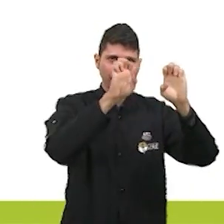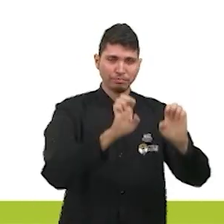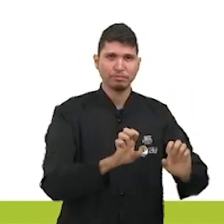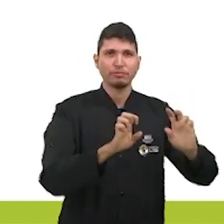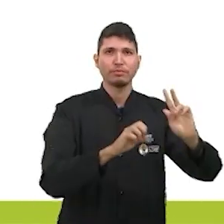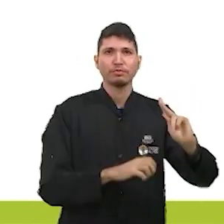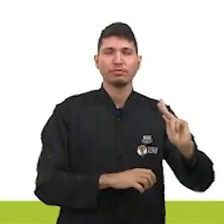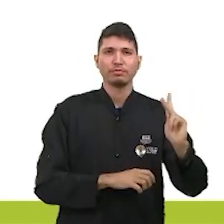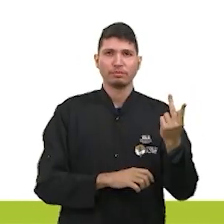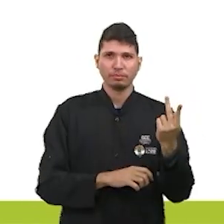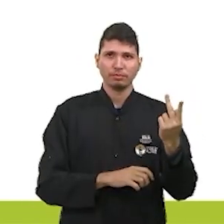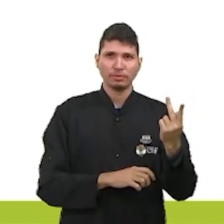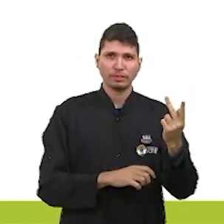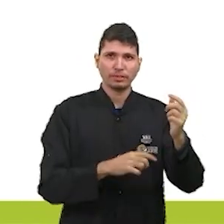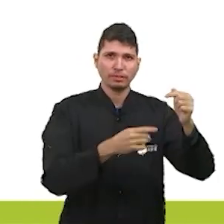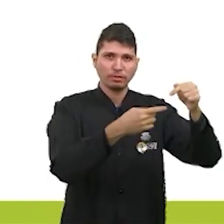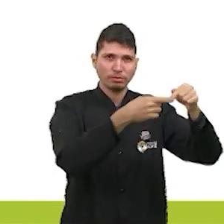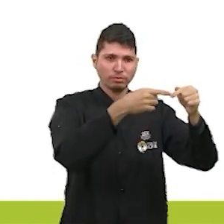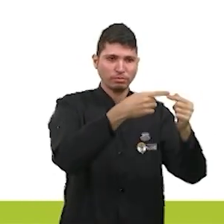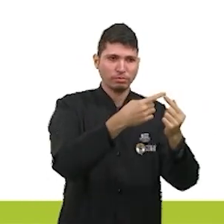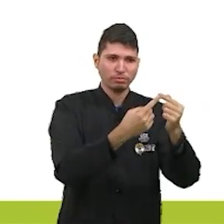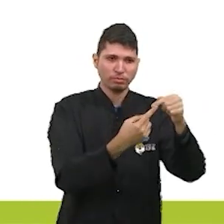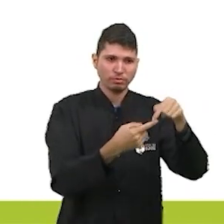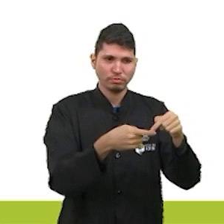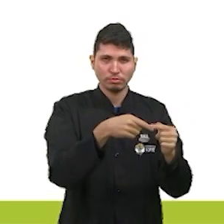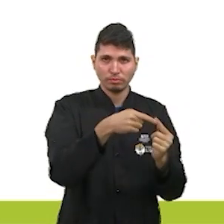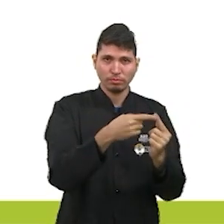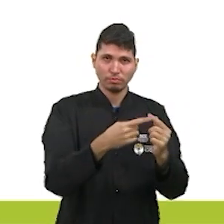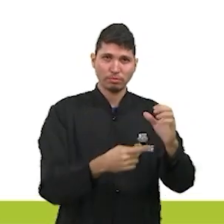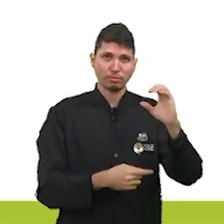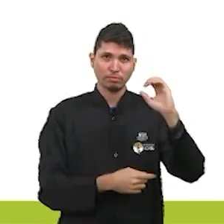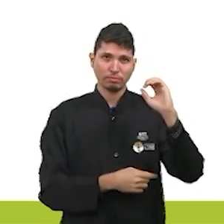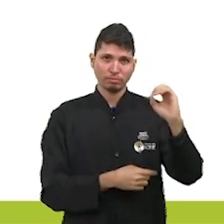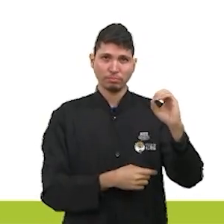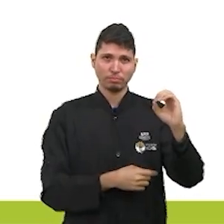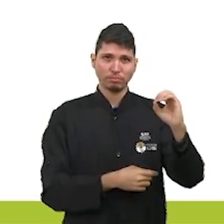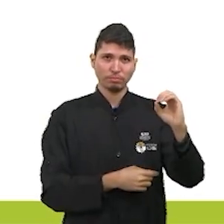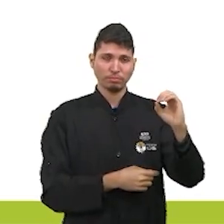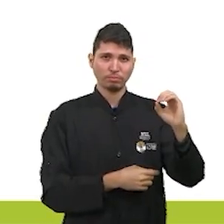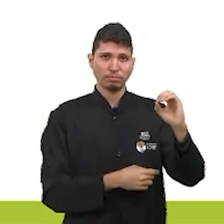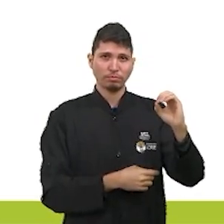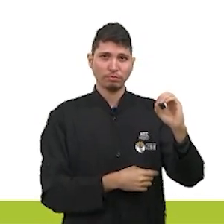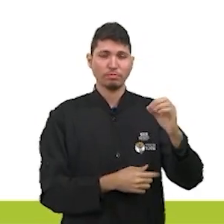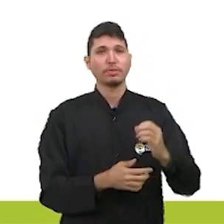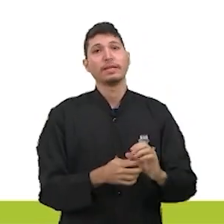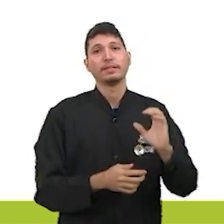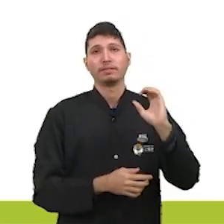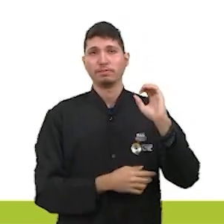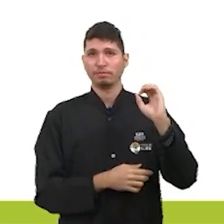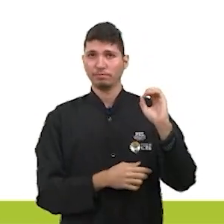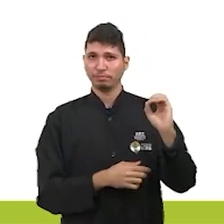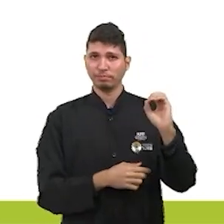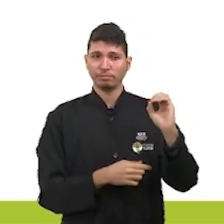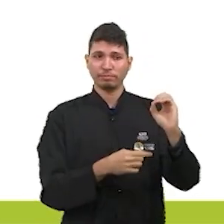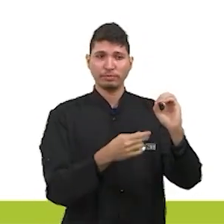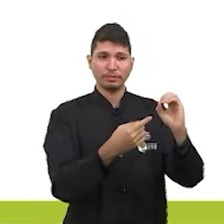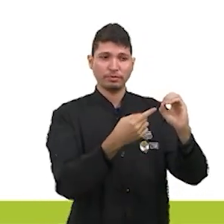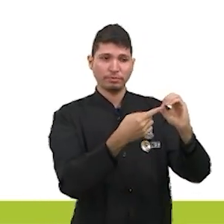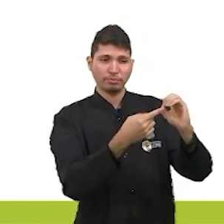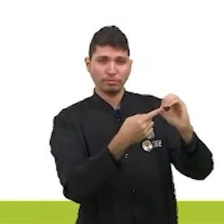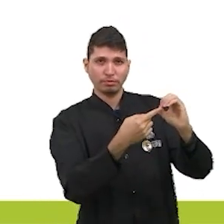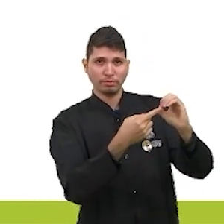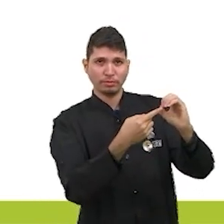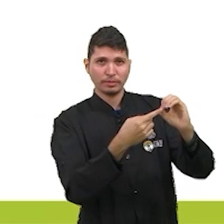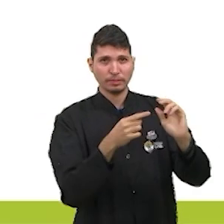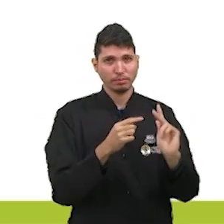vai fazer essa interação com o oxigênio da molécula que está no meio. Esse oxigênio vai fazer uma interação com o